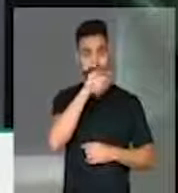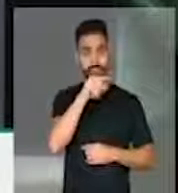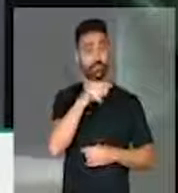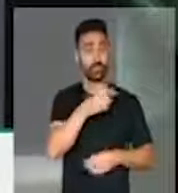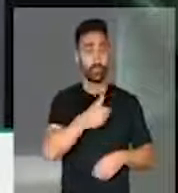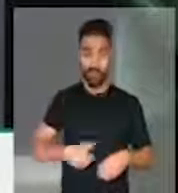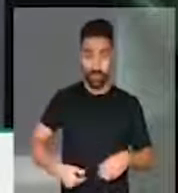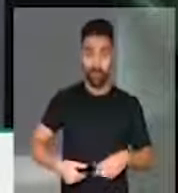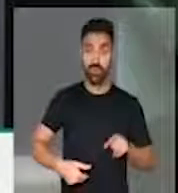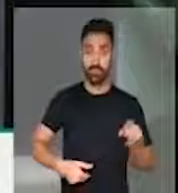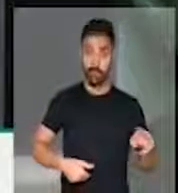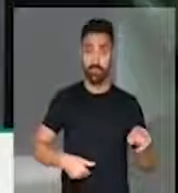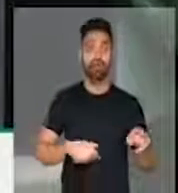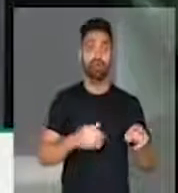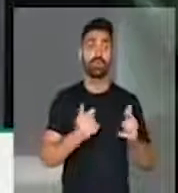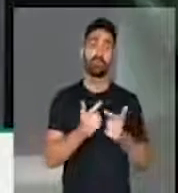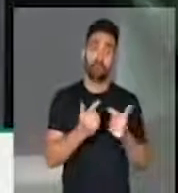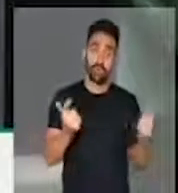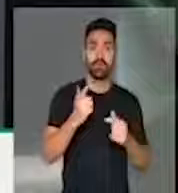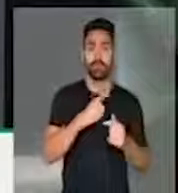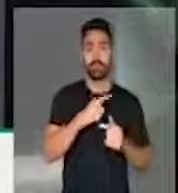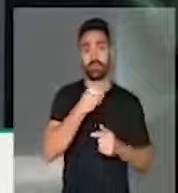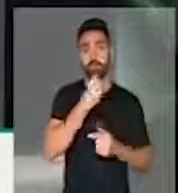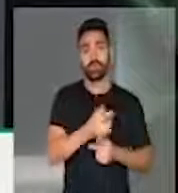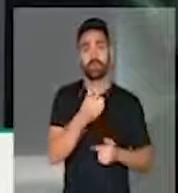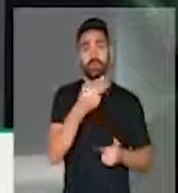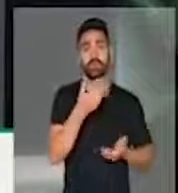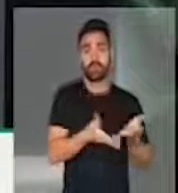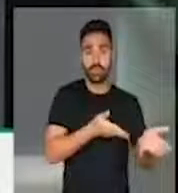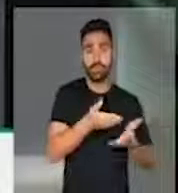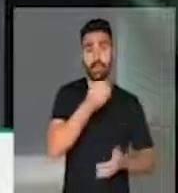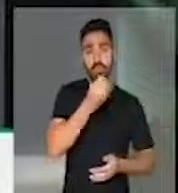E graças a Deus está sendo bem tratada